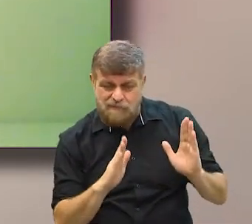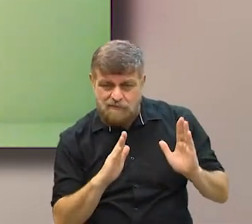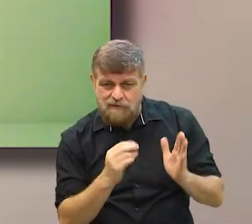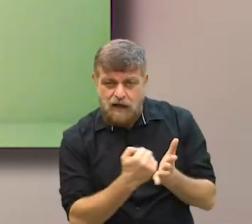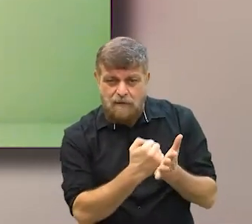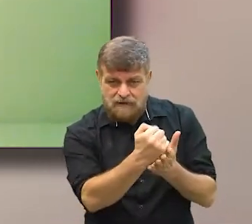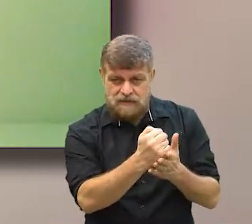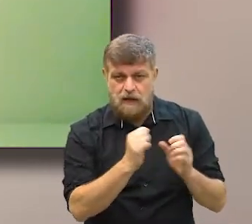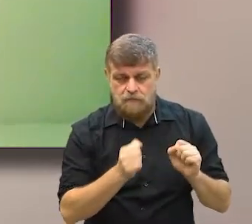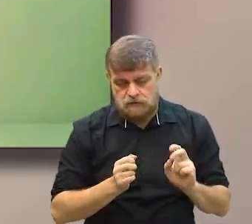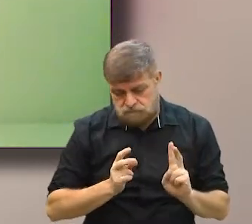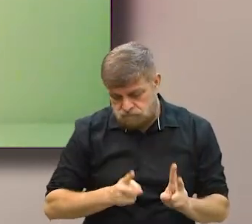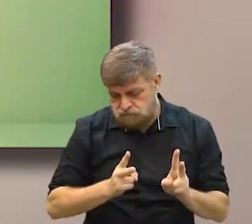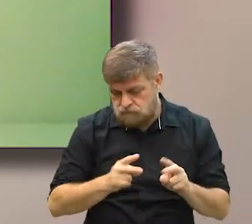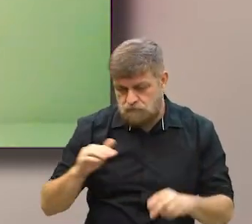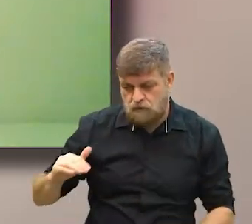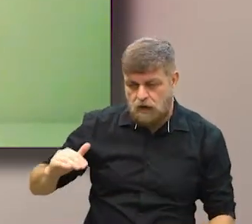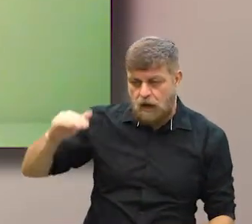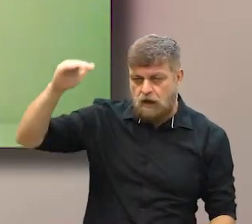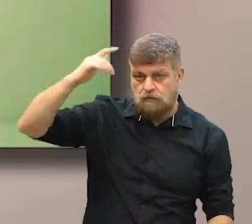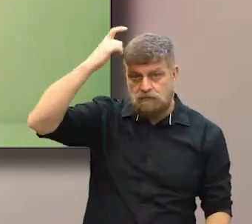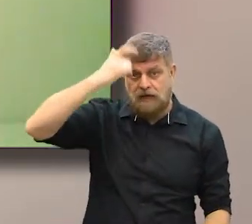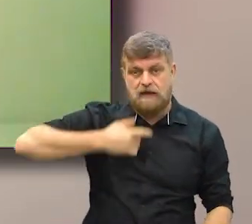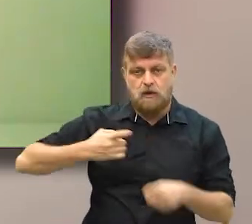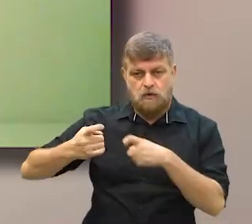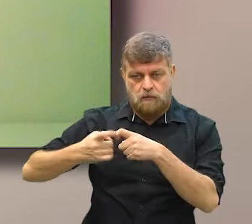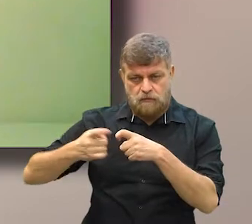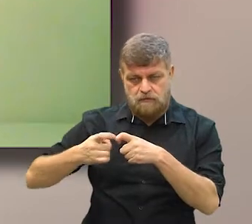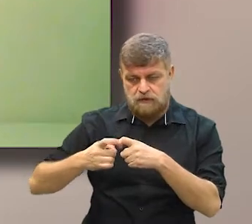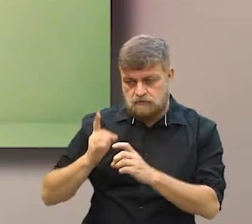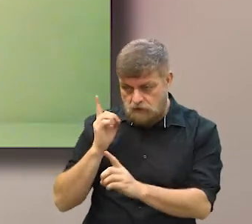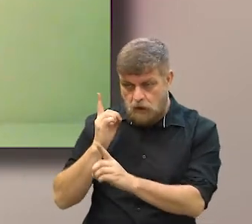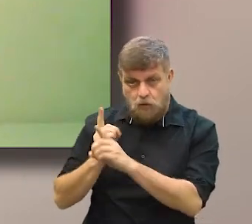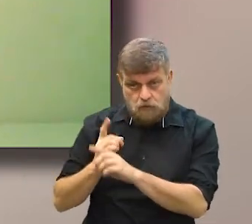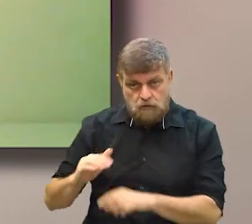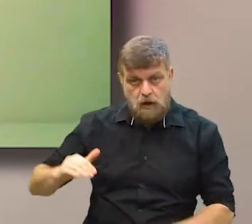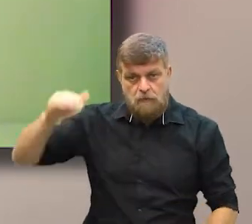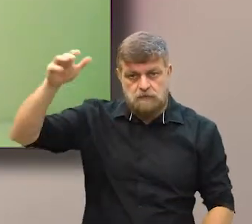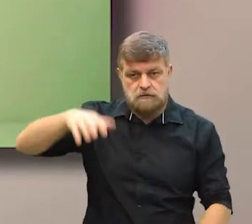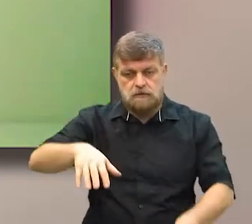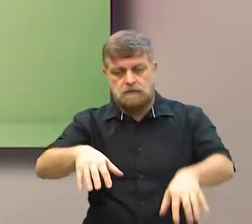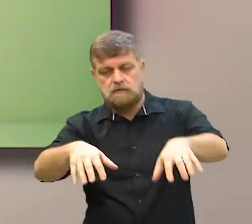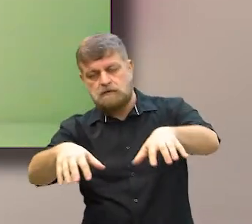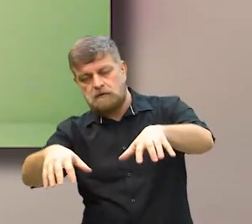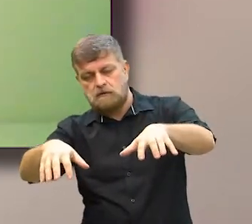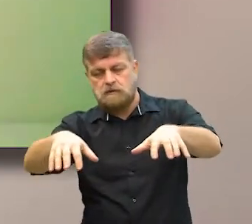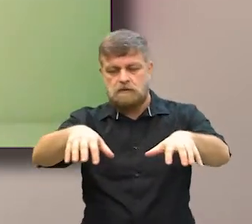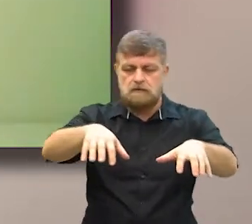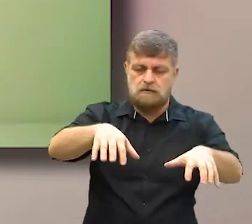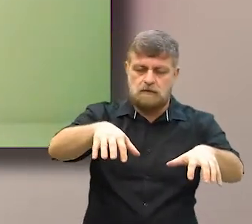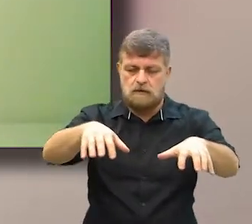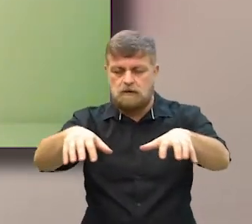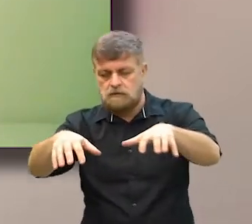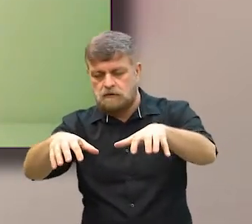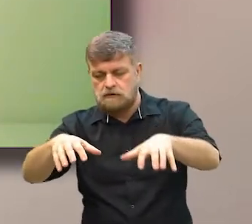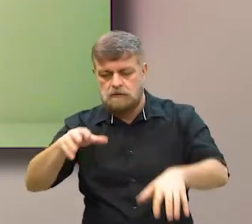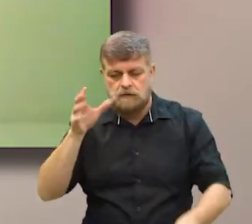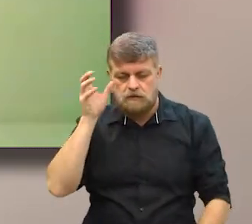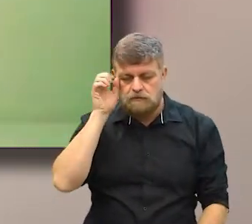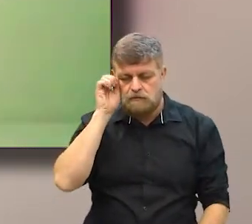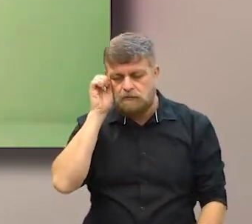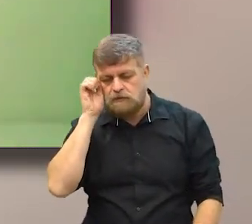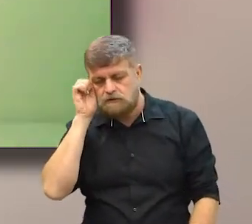passageiros. Claro, podem persistir no adulto, e eu, como médico de adulto, frequentemente vejo pacientes com sonambulismo na faixa etária